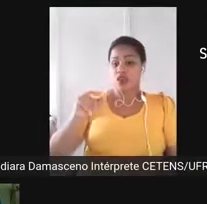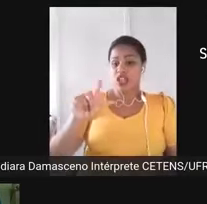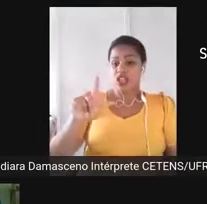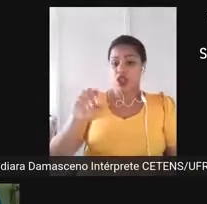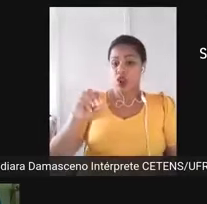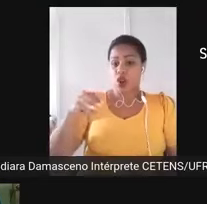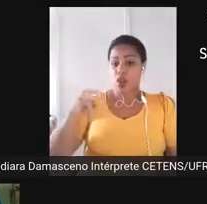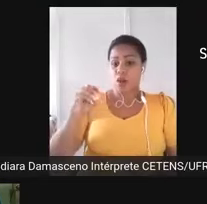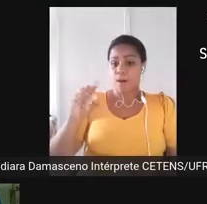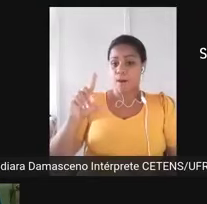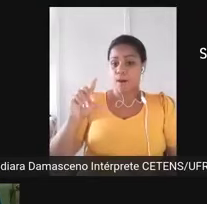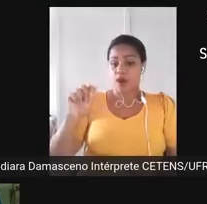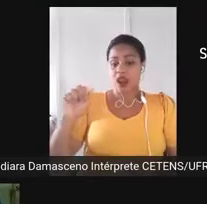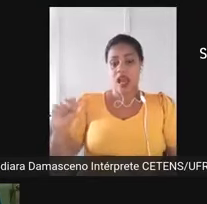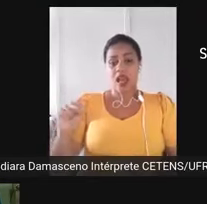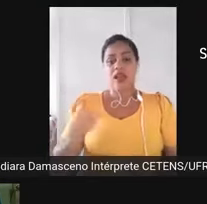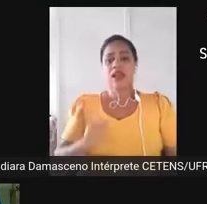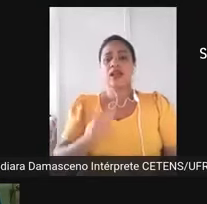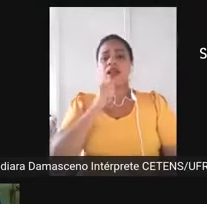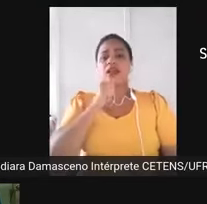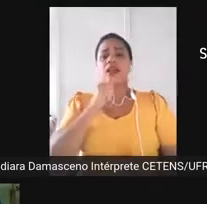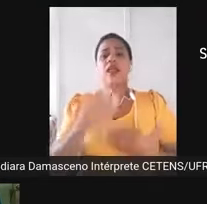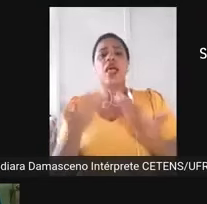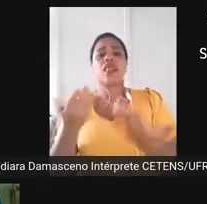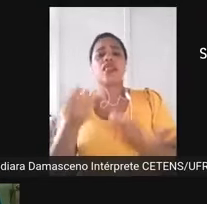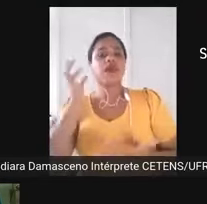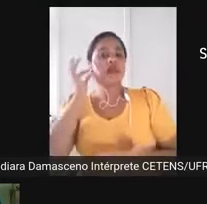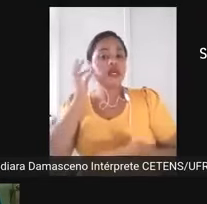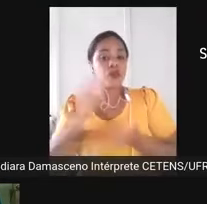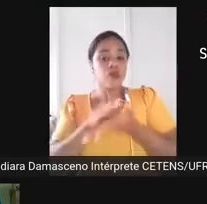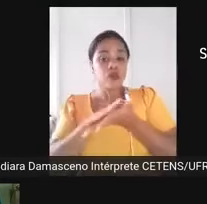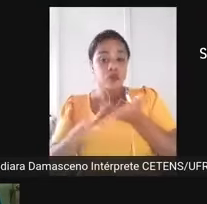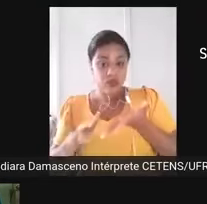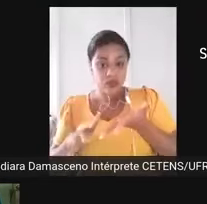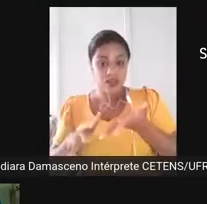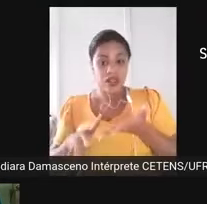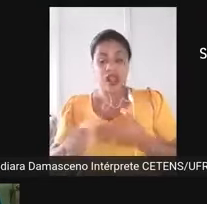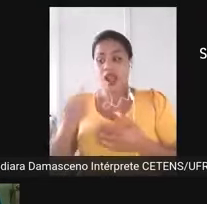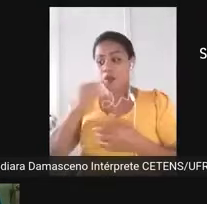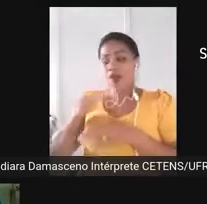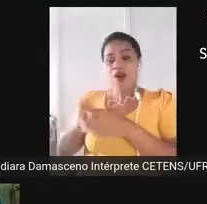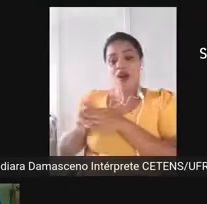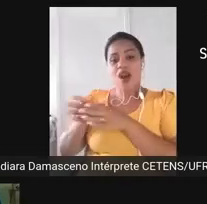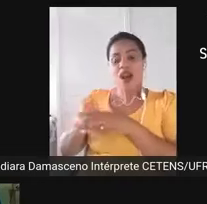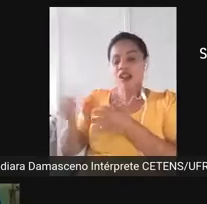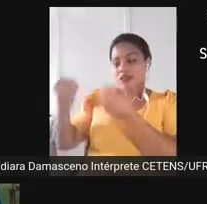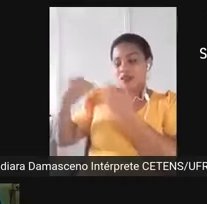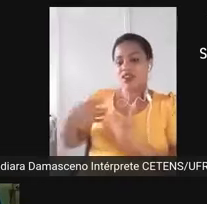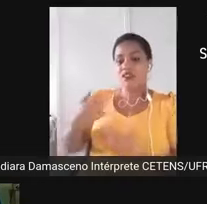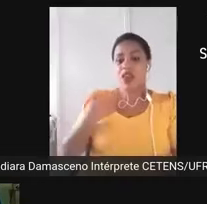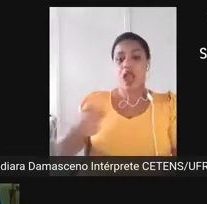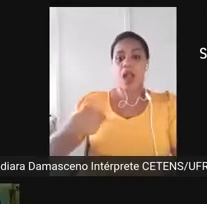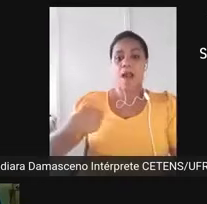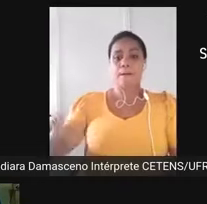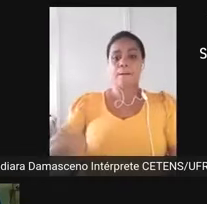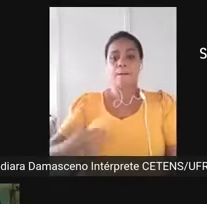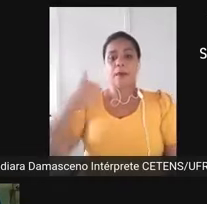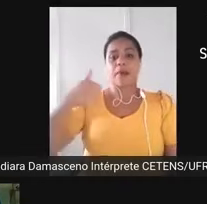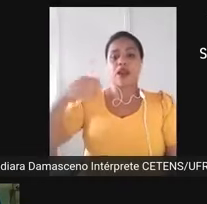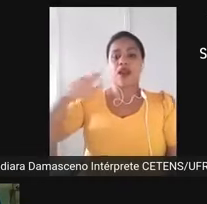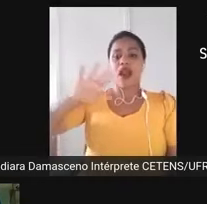ênfase. Tanto que eu acho que minha orientadora me contou que, dentro dos historiadores, acho que eu fui o primeiro, a nível norte e nordeste, a